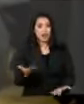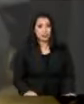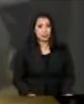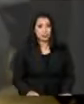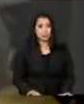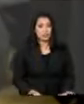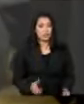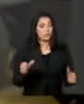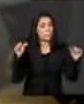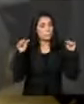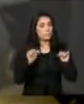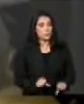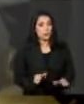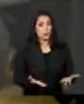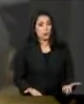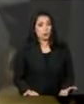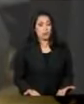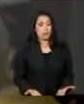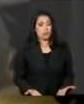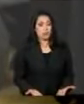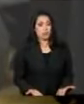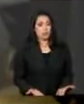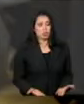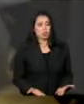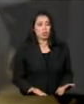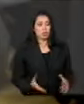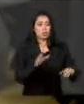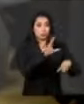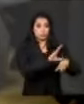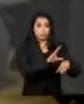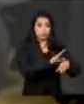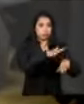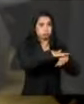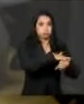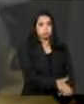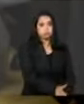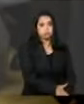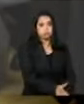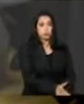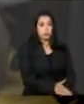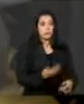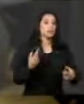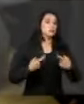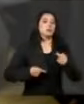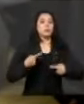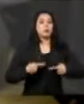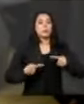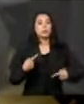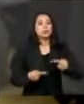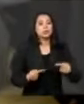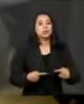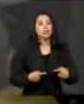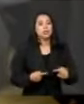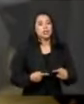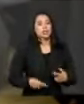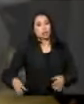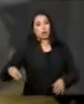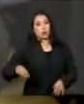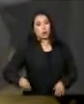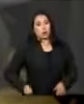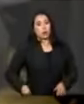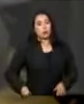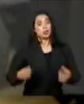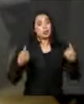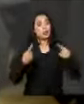é justo pisotear-se a Constituição cidadã para termos uma política que joga contra a sociedade, que joga contra os seres